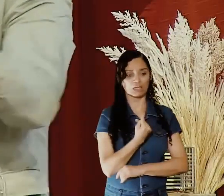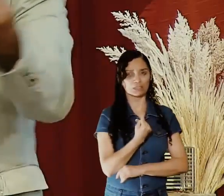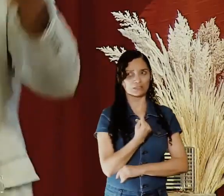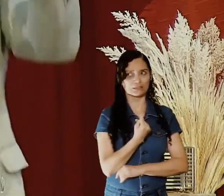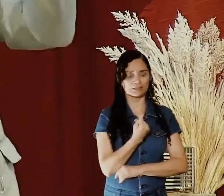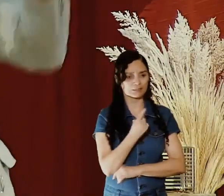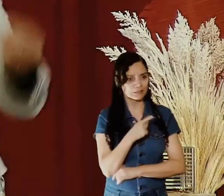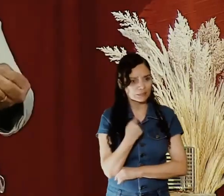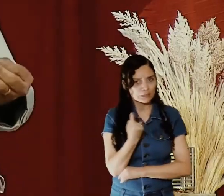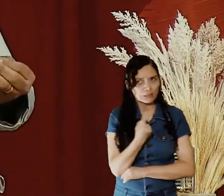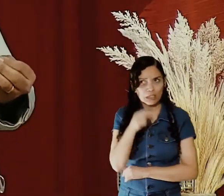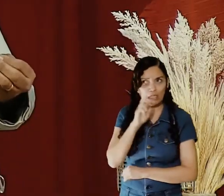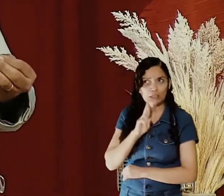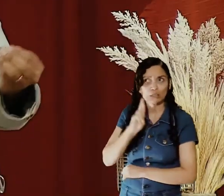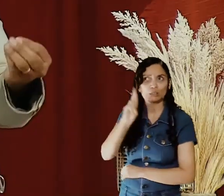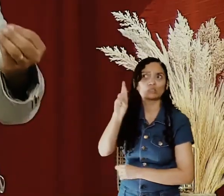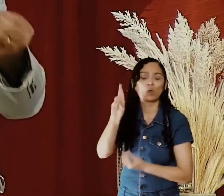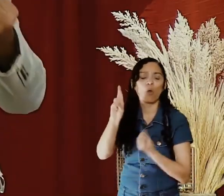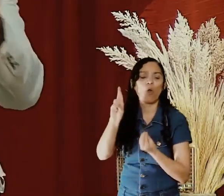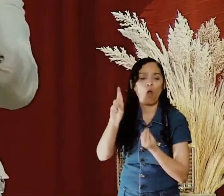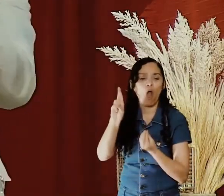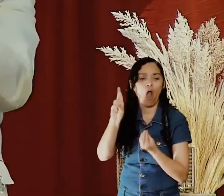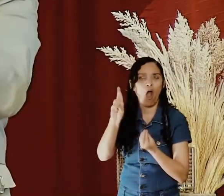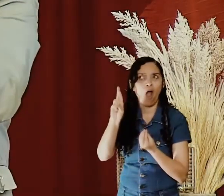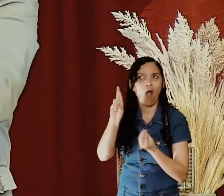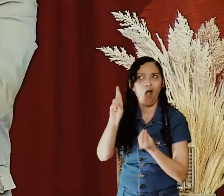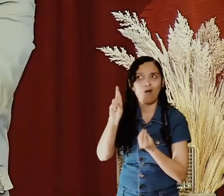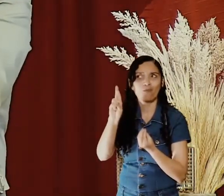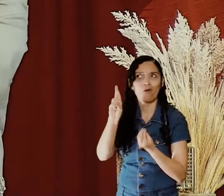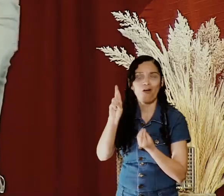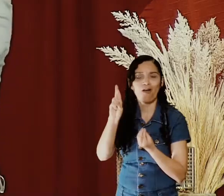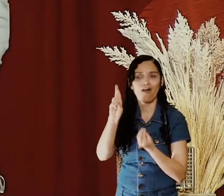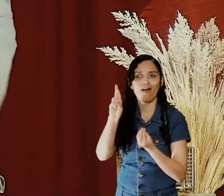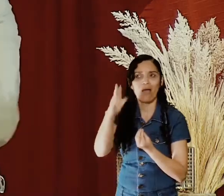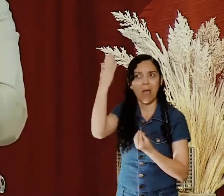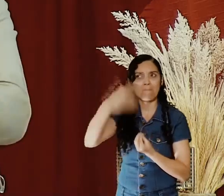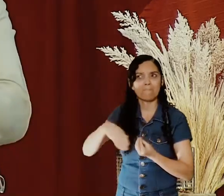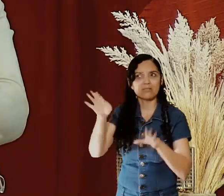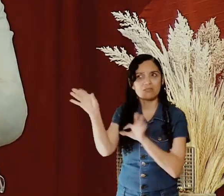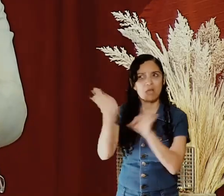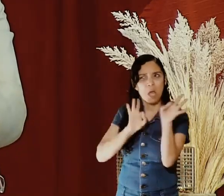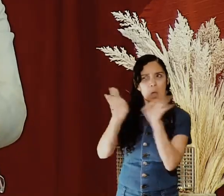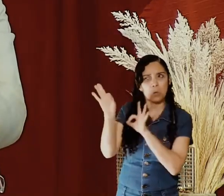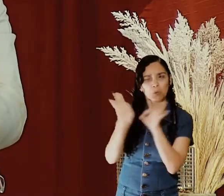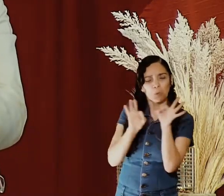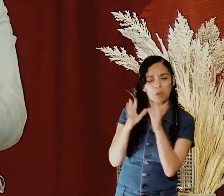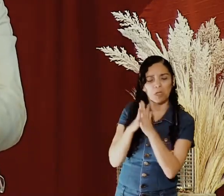resposta diante desse plano maravilhoso de Jesus sendo cumprido,